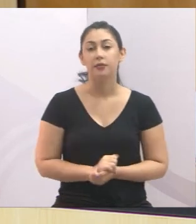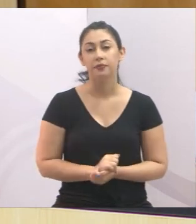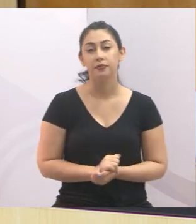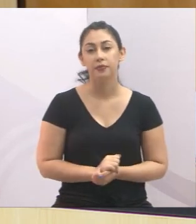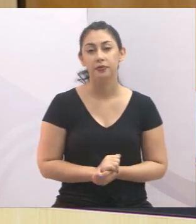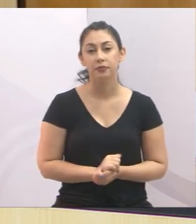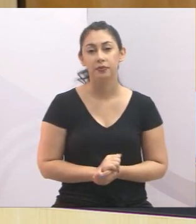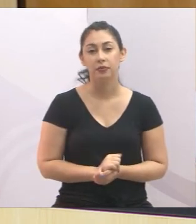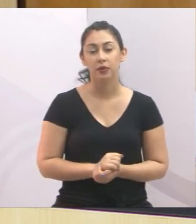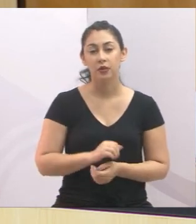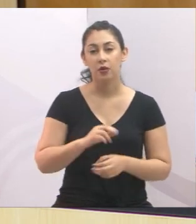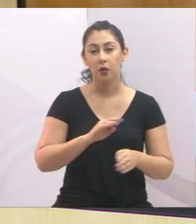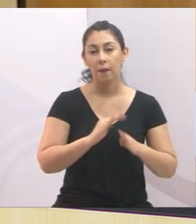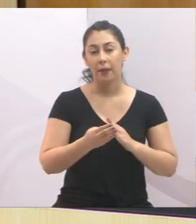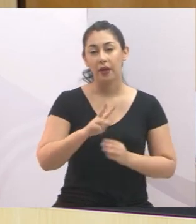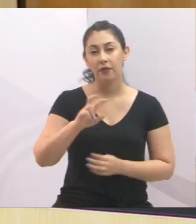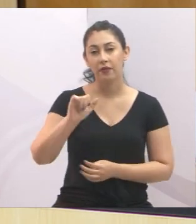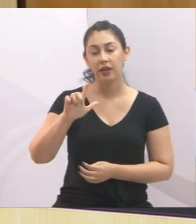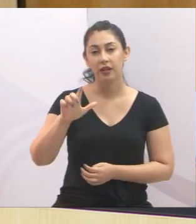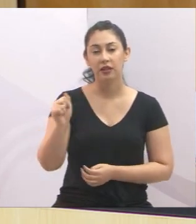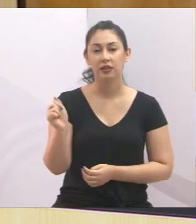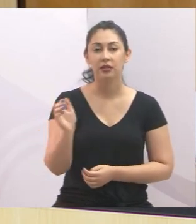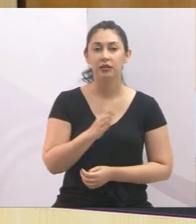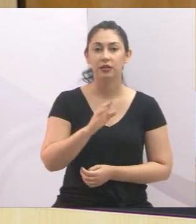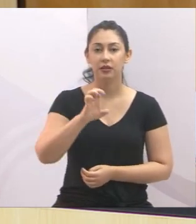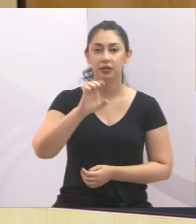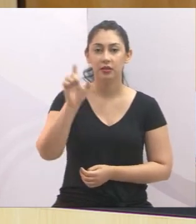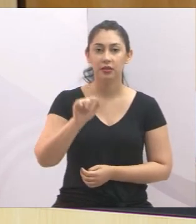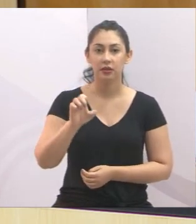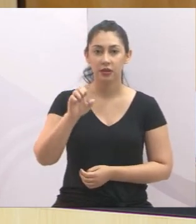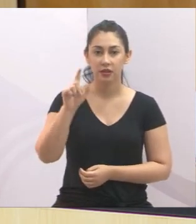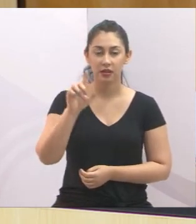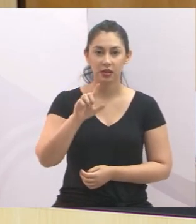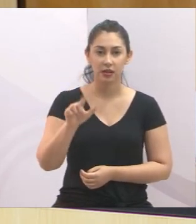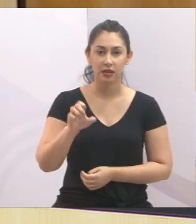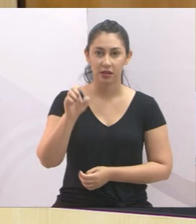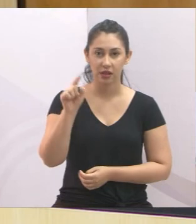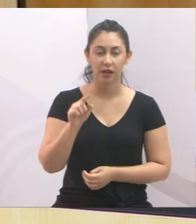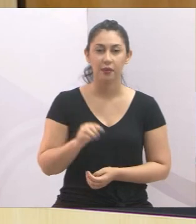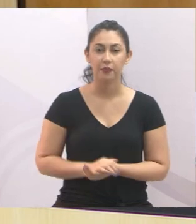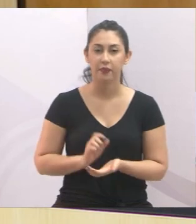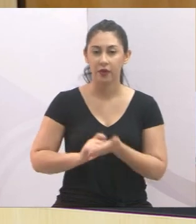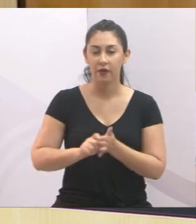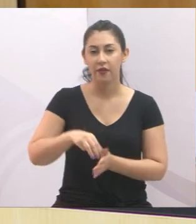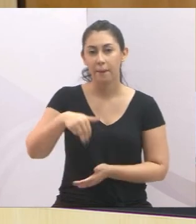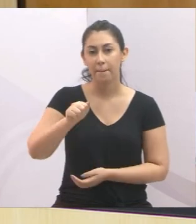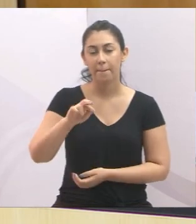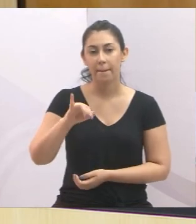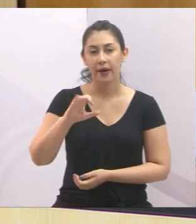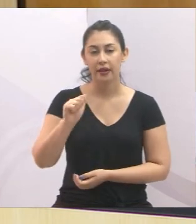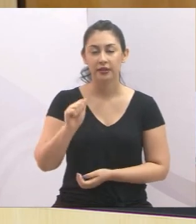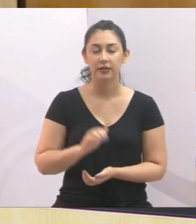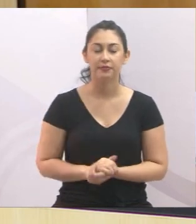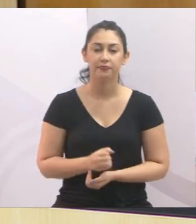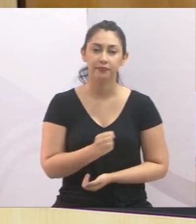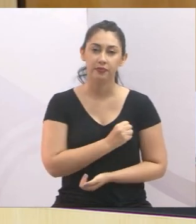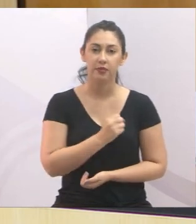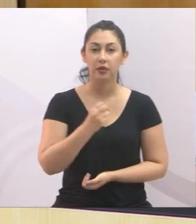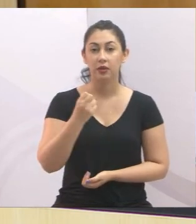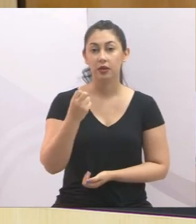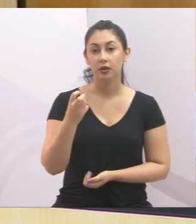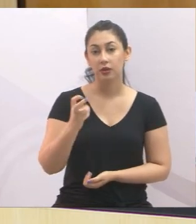de Assis, na Vila Zezé, em Jacareí. Autoria, vereadora Márcia Santos. Doutora Márcia Santos. Requerimento